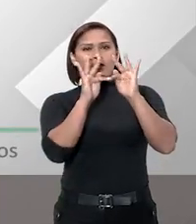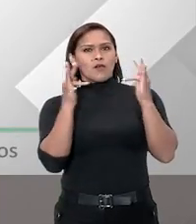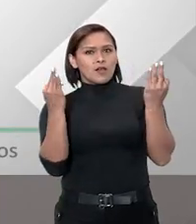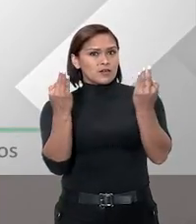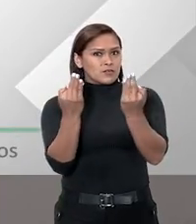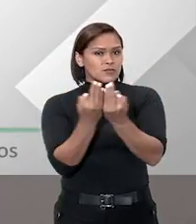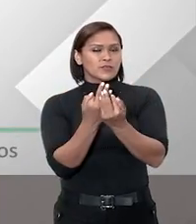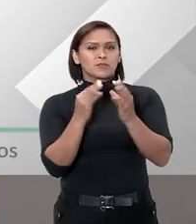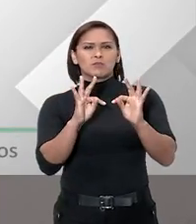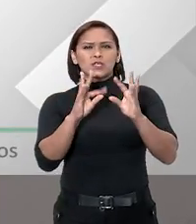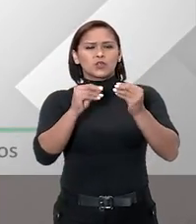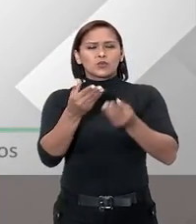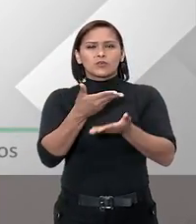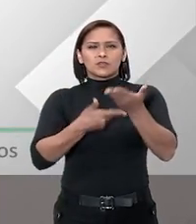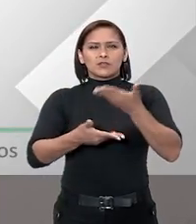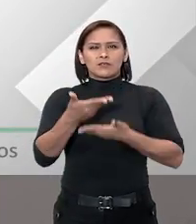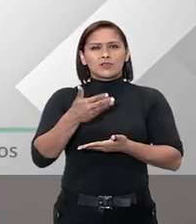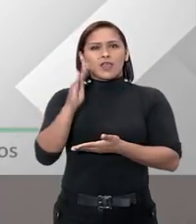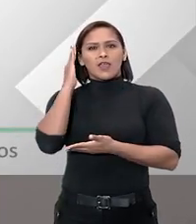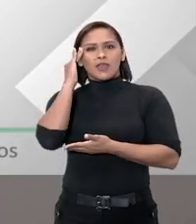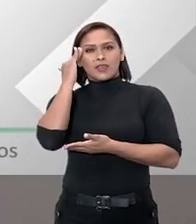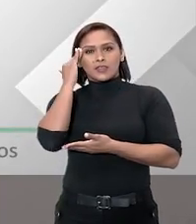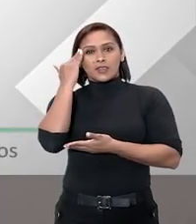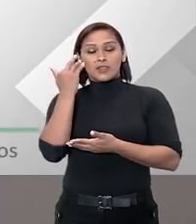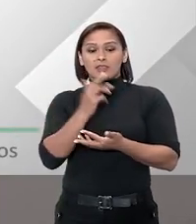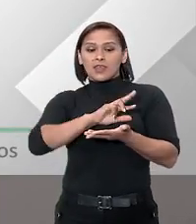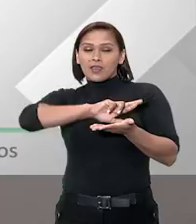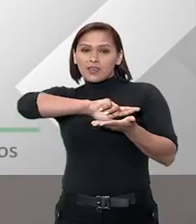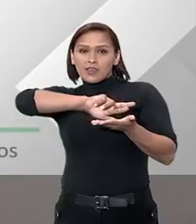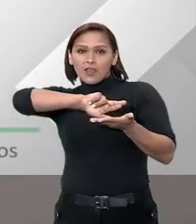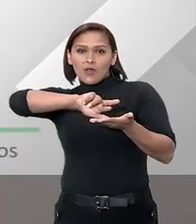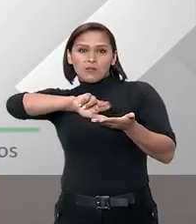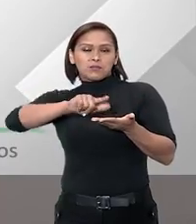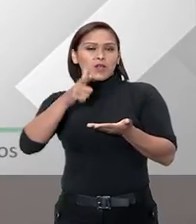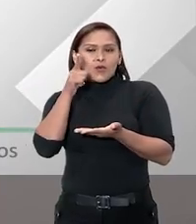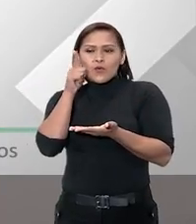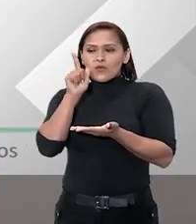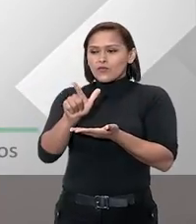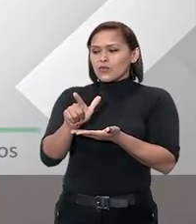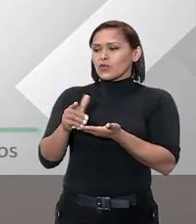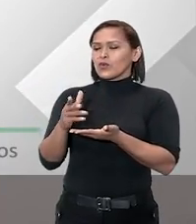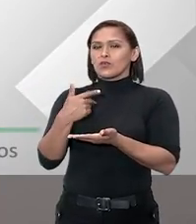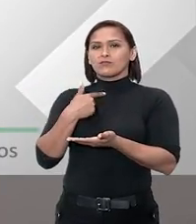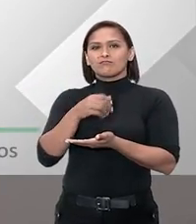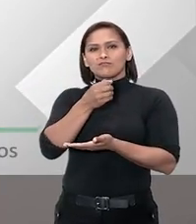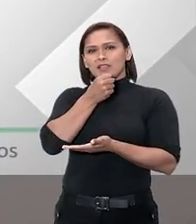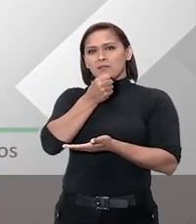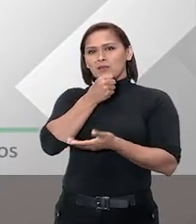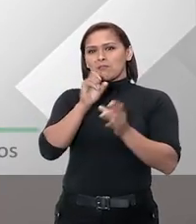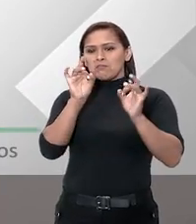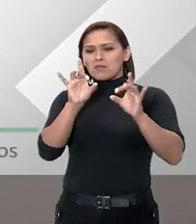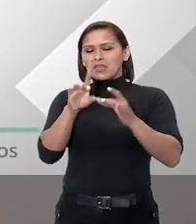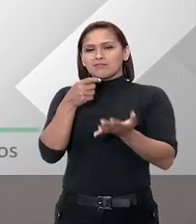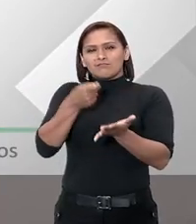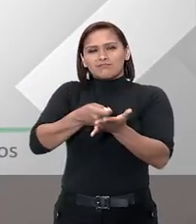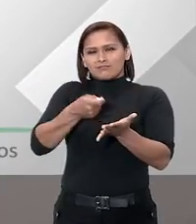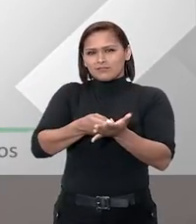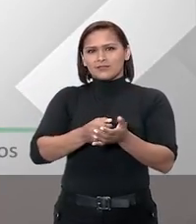pais, e entender que, muitas vezes, eu não vou conseguir tirar esse depoimento à